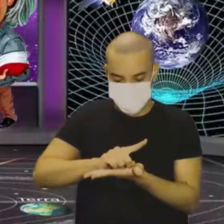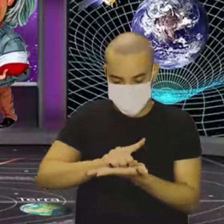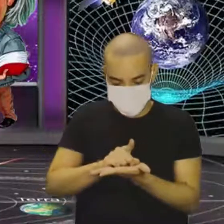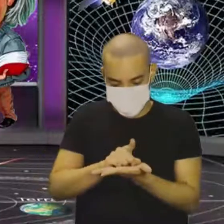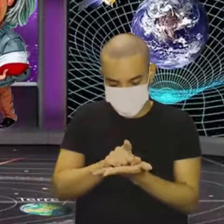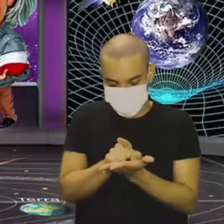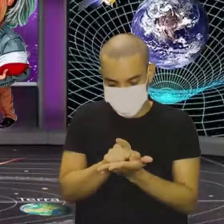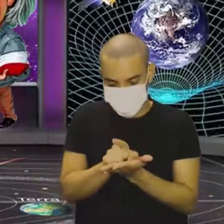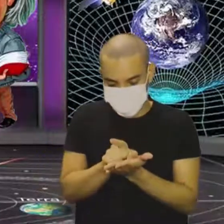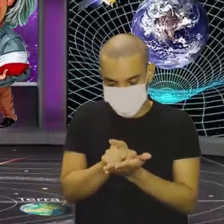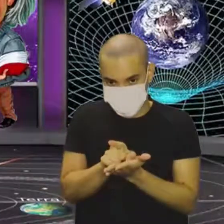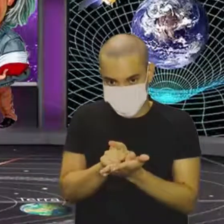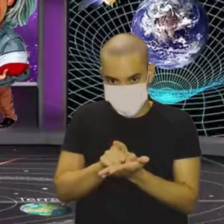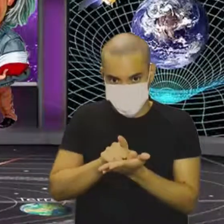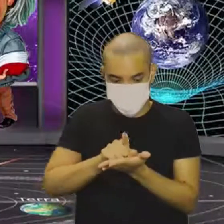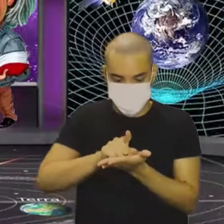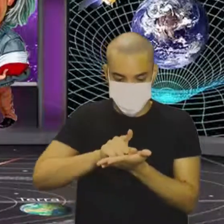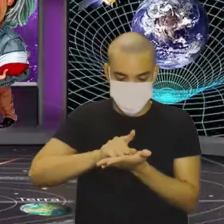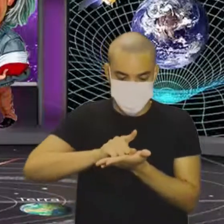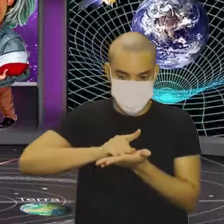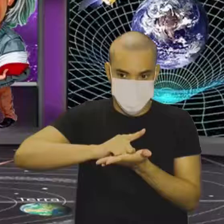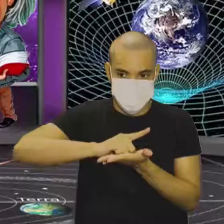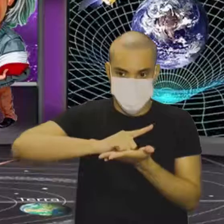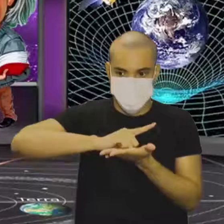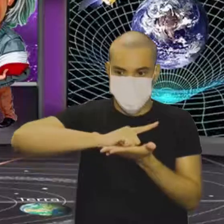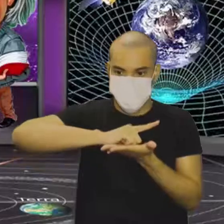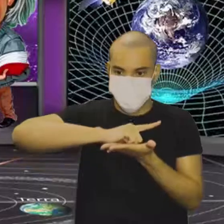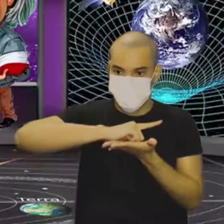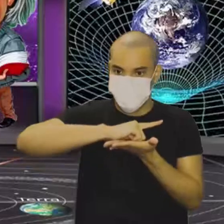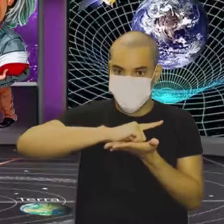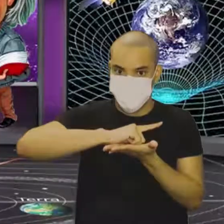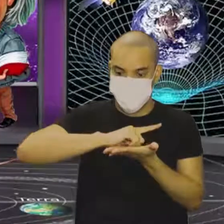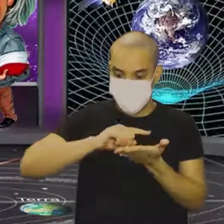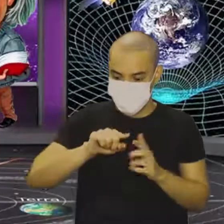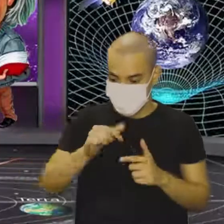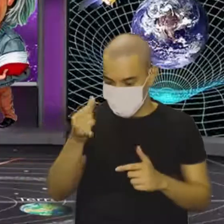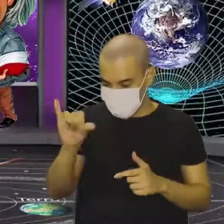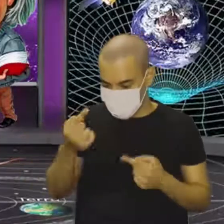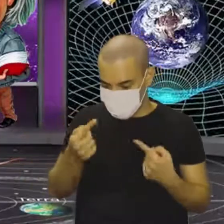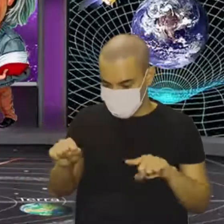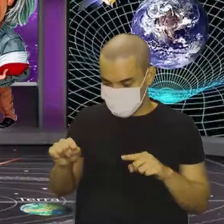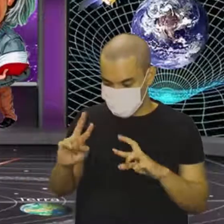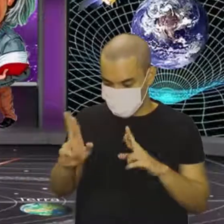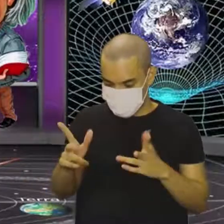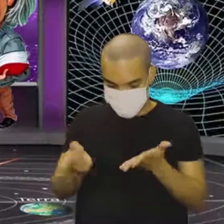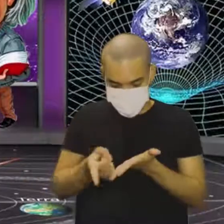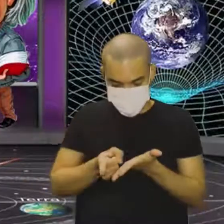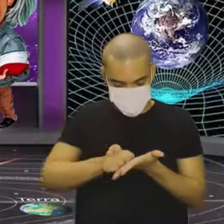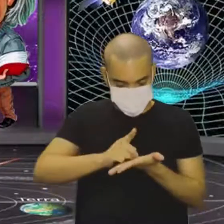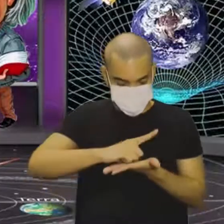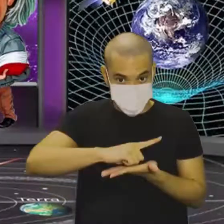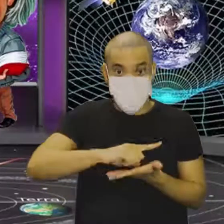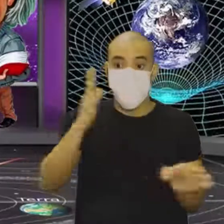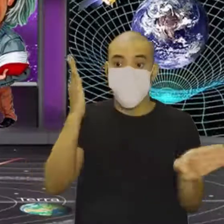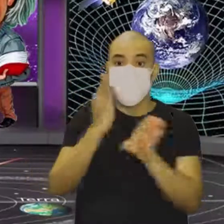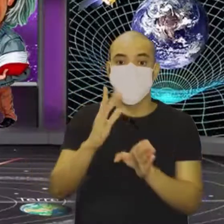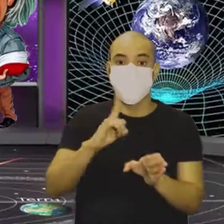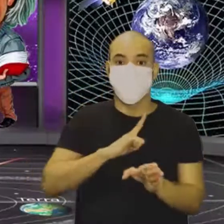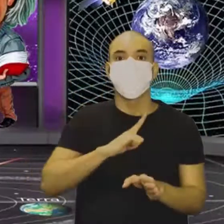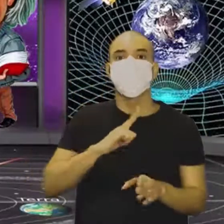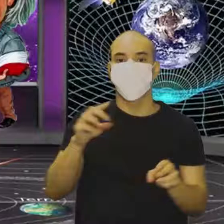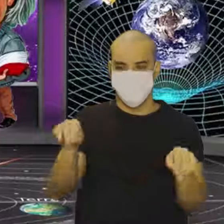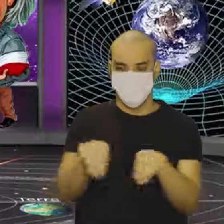alinhou perpendicular a essa corrente. Então ele falou, a bússola, ela se orienta através de